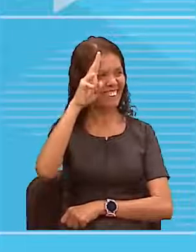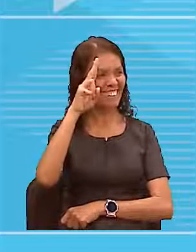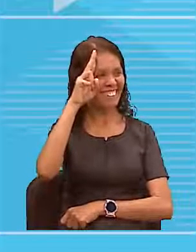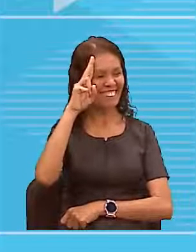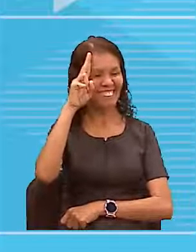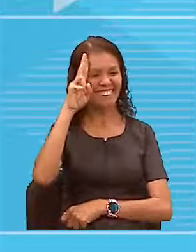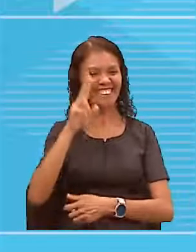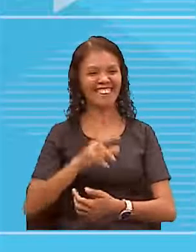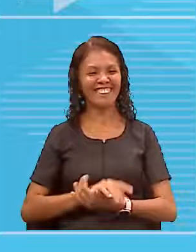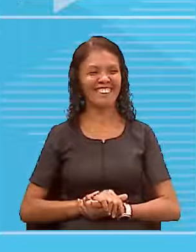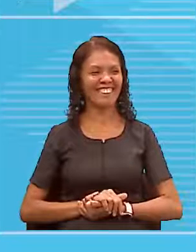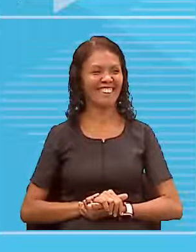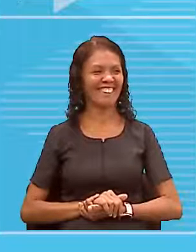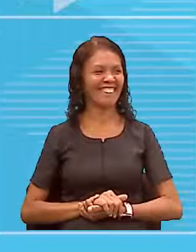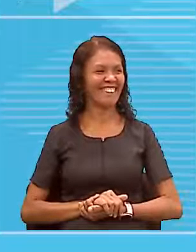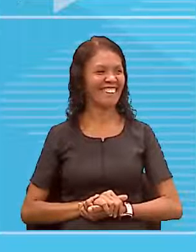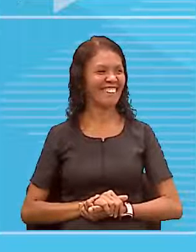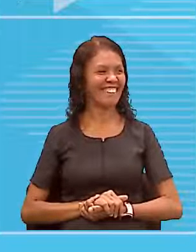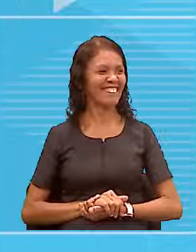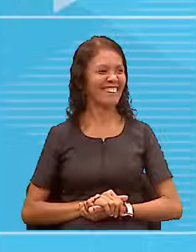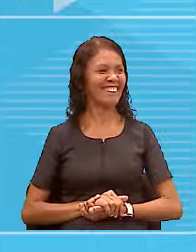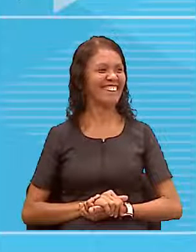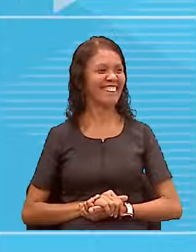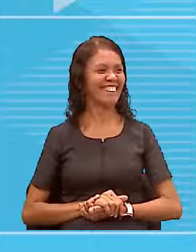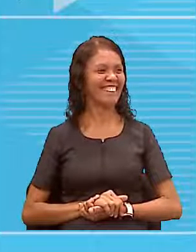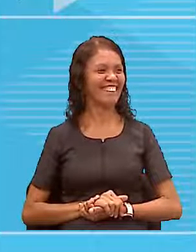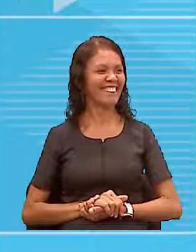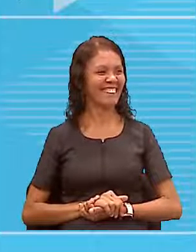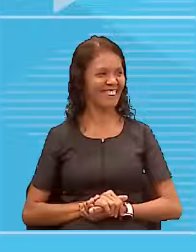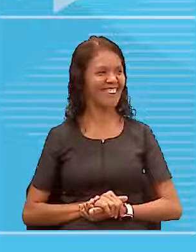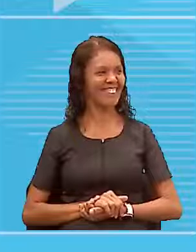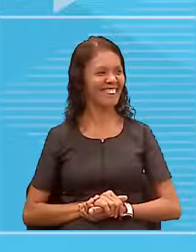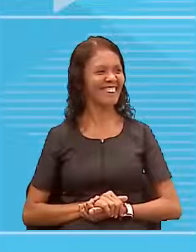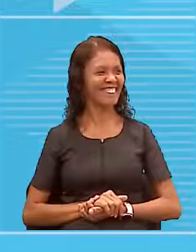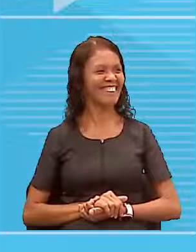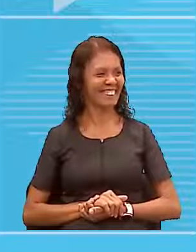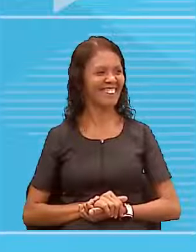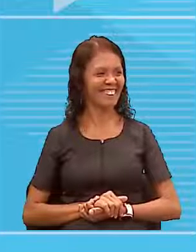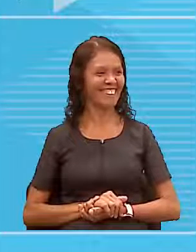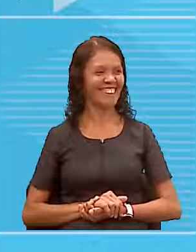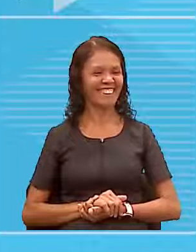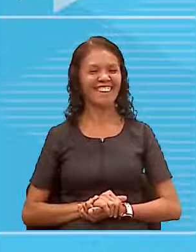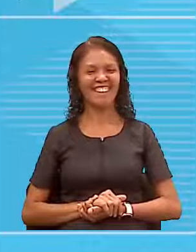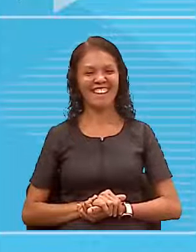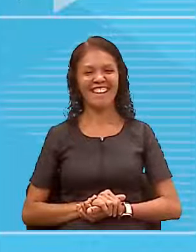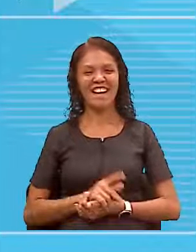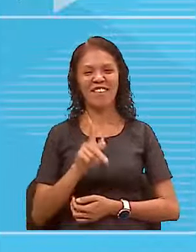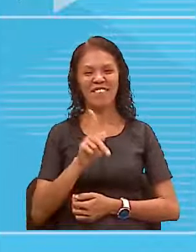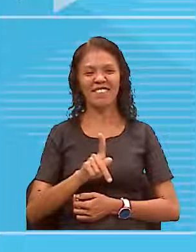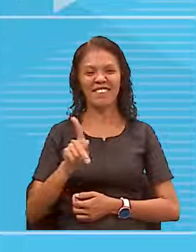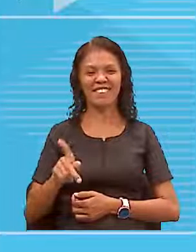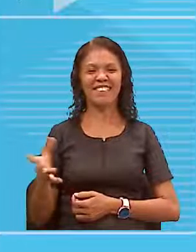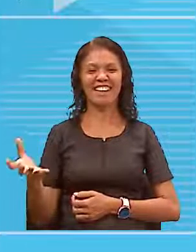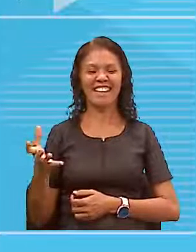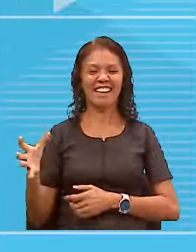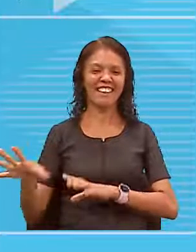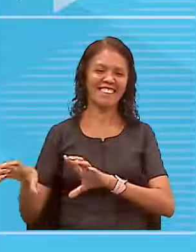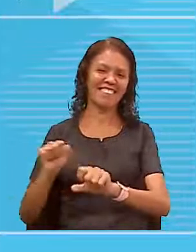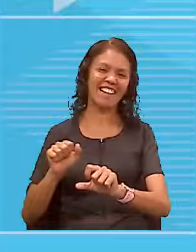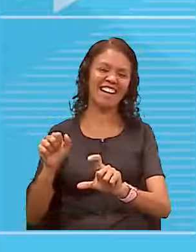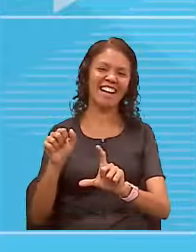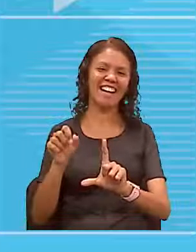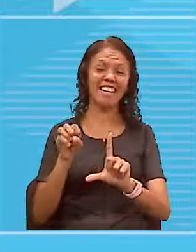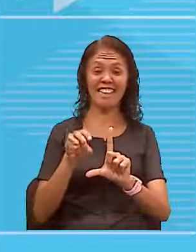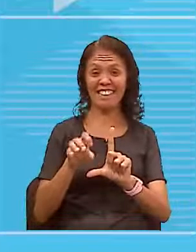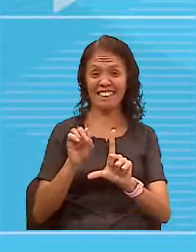sou apaixonado por história. Eu digo e repito, eu tenho vontade de fazer licenciatura em história. Né? Mas tenho vontade de voltar para a sala de